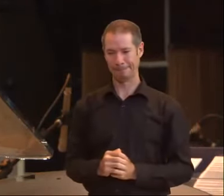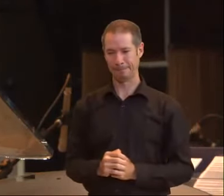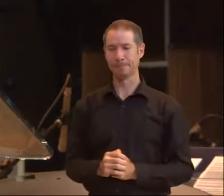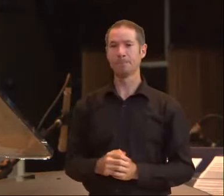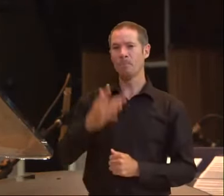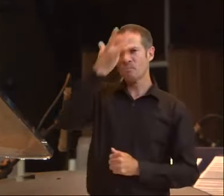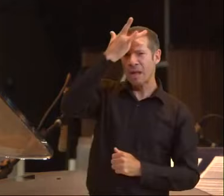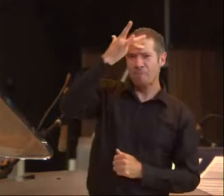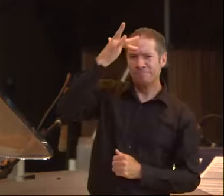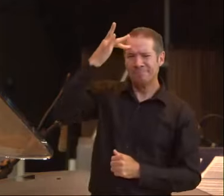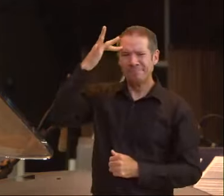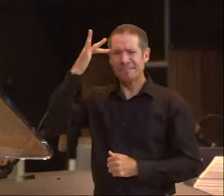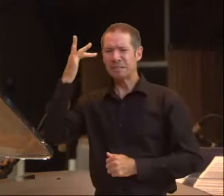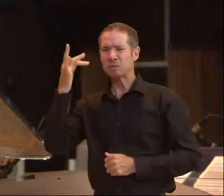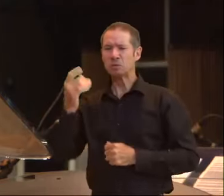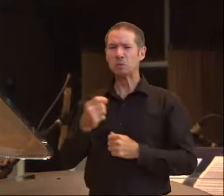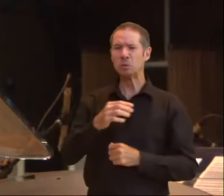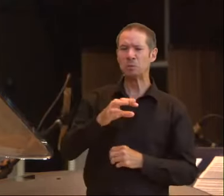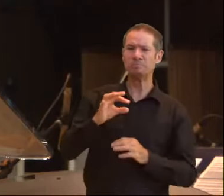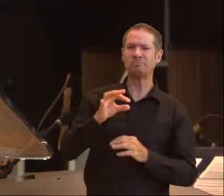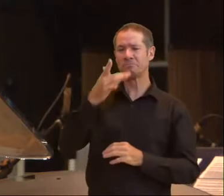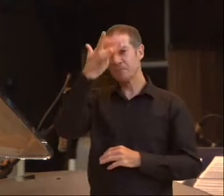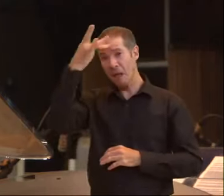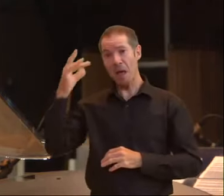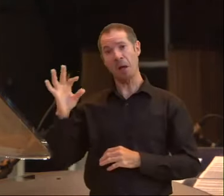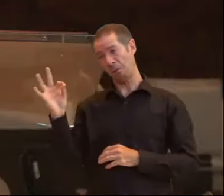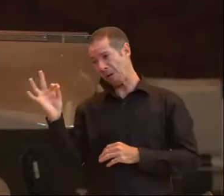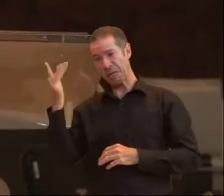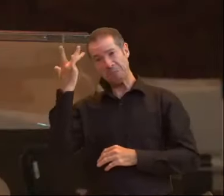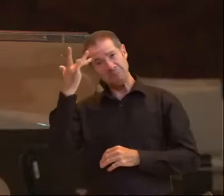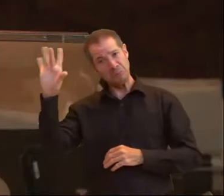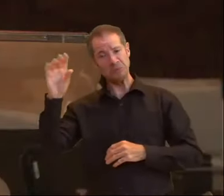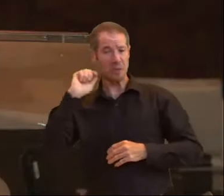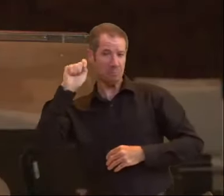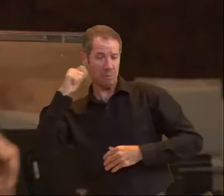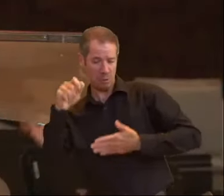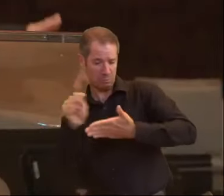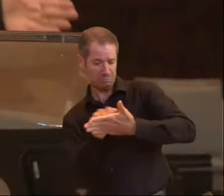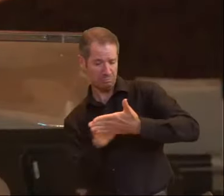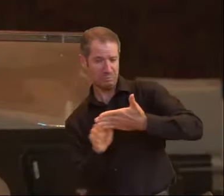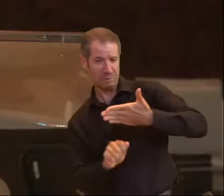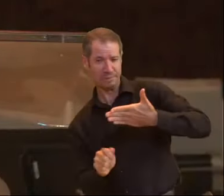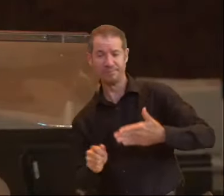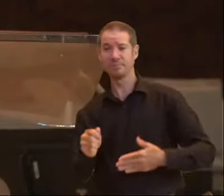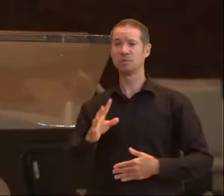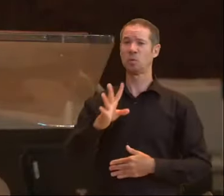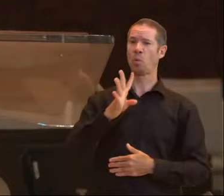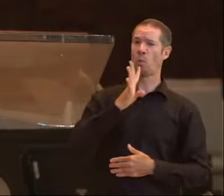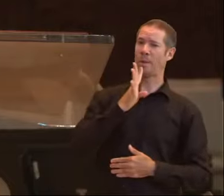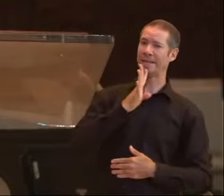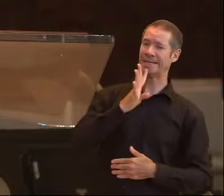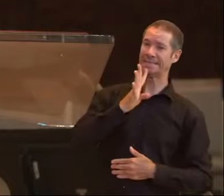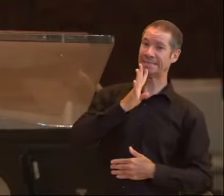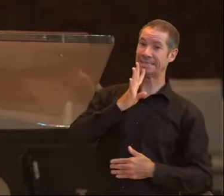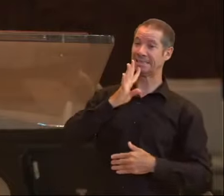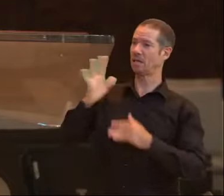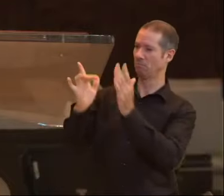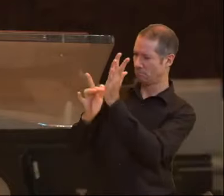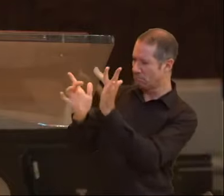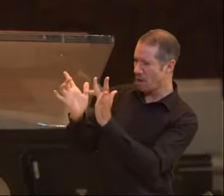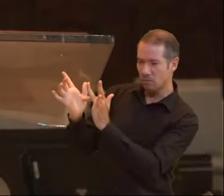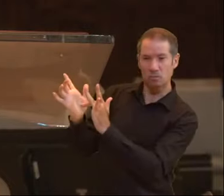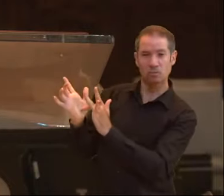Alguém escreveu uma coisa interessante. Alguém escreveu assim, não sei quem é o autor disso: conhecer sobre